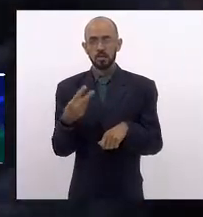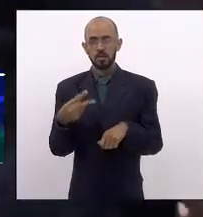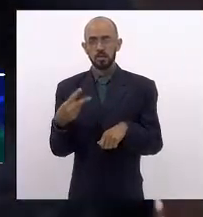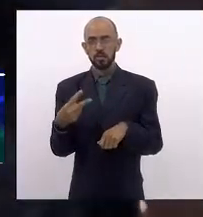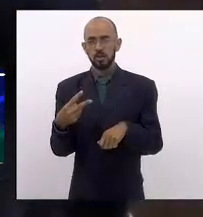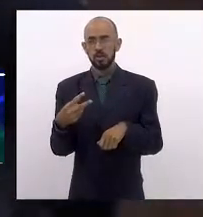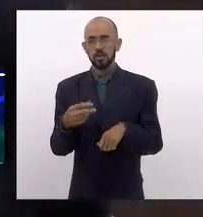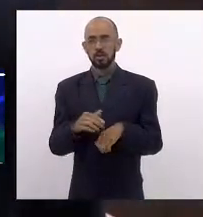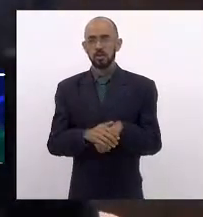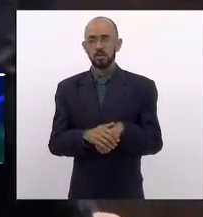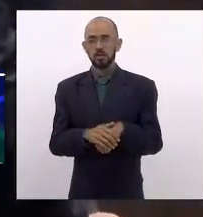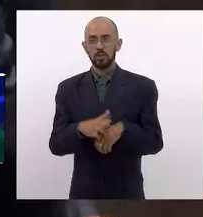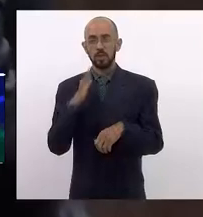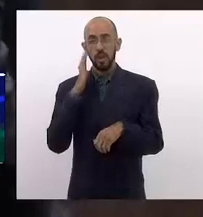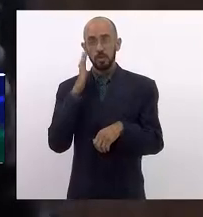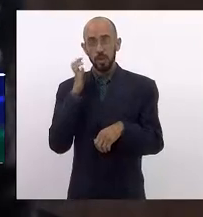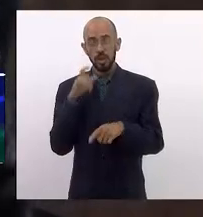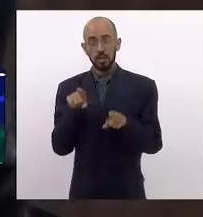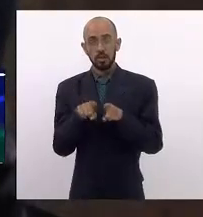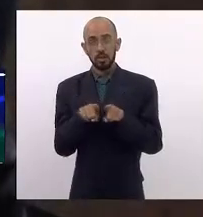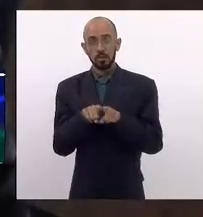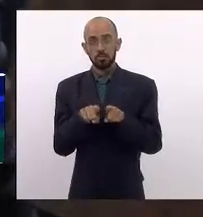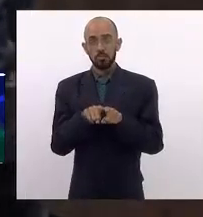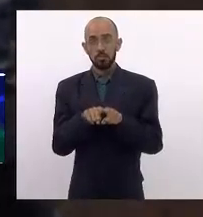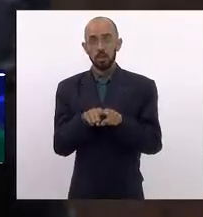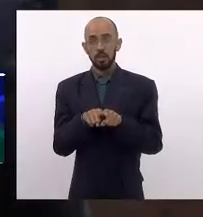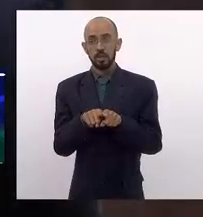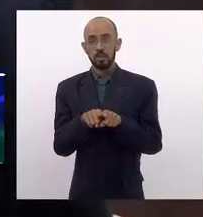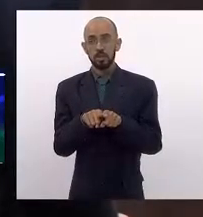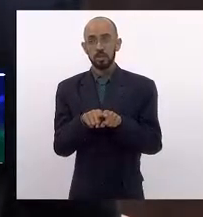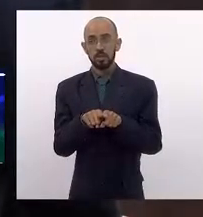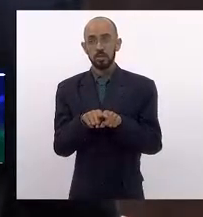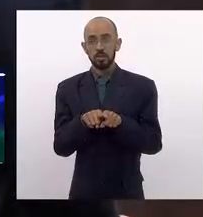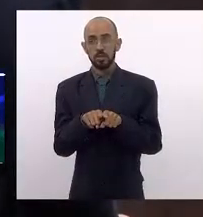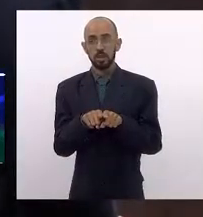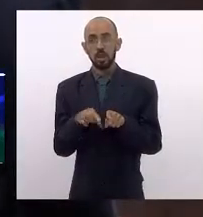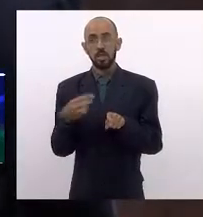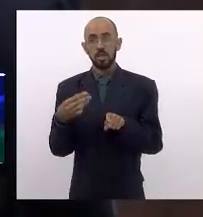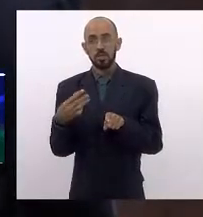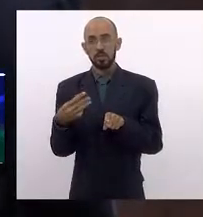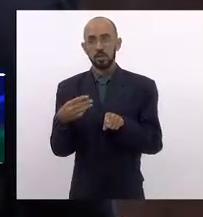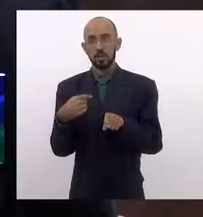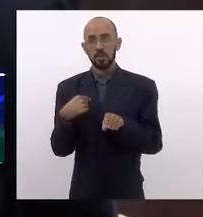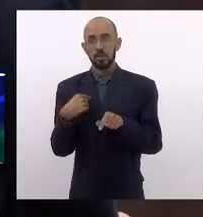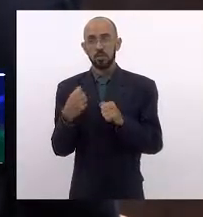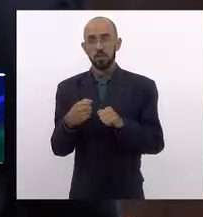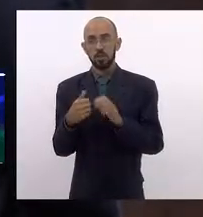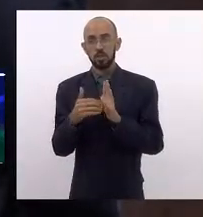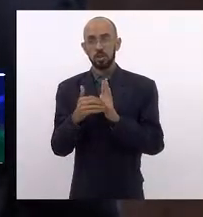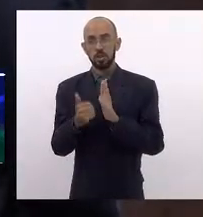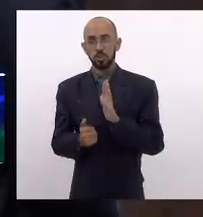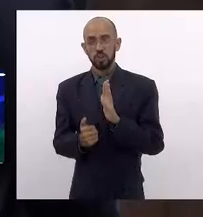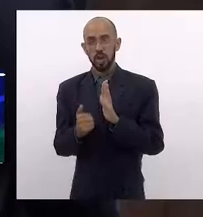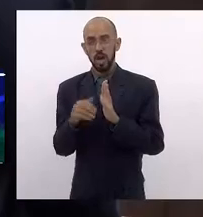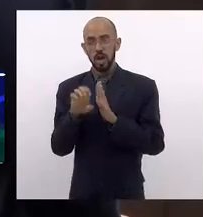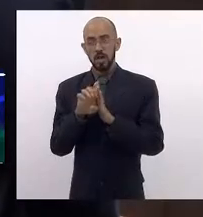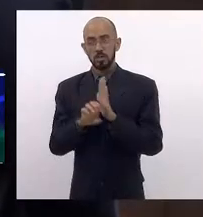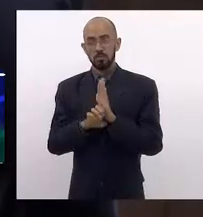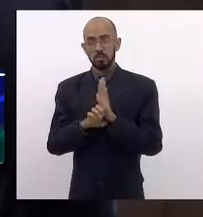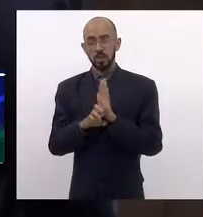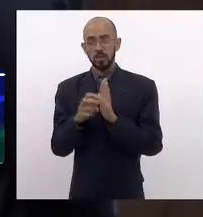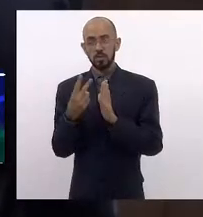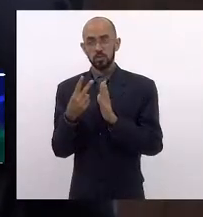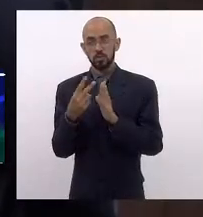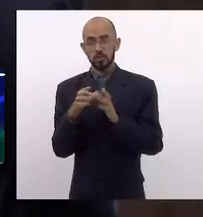sugerir que venha na pauta de amanhã mas também a terceira seria que eu posso retirar as duas emendas também da